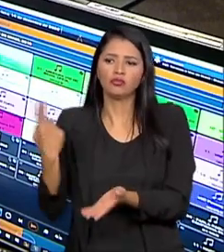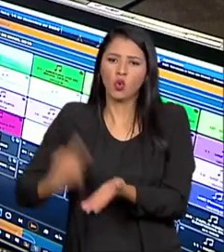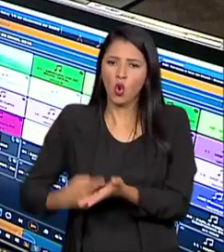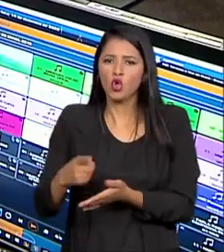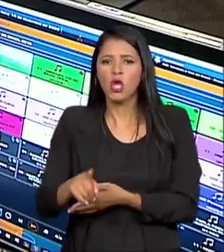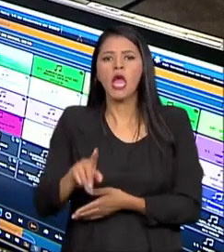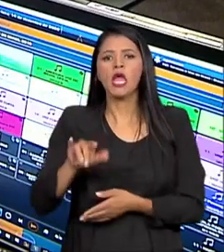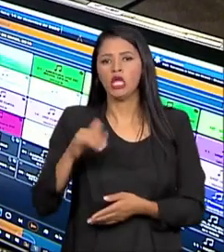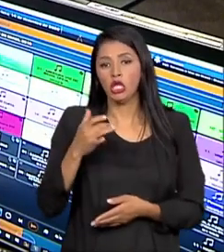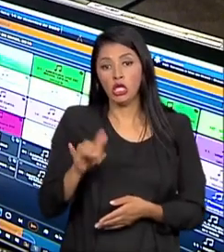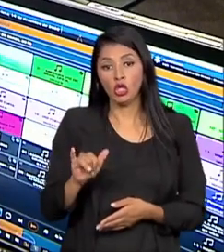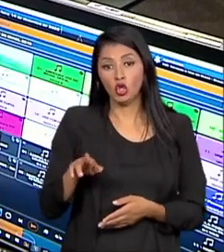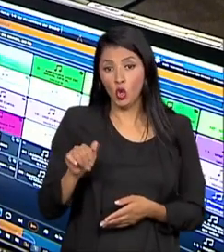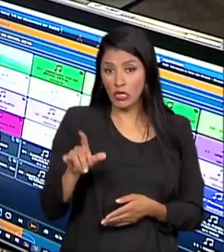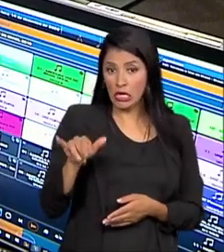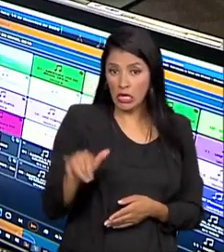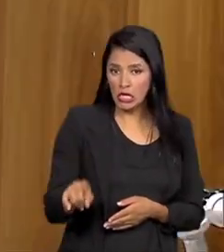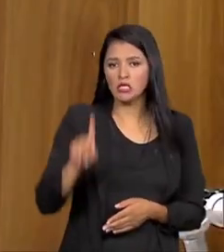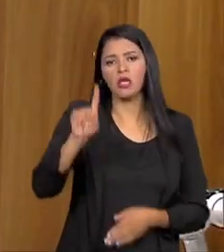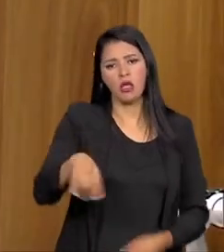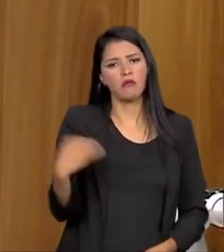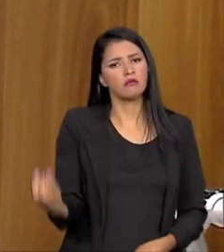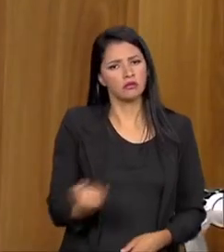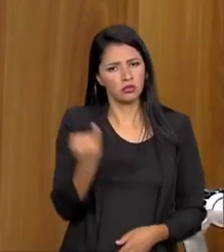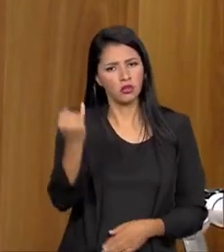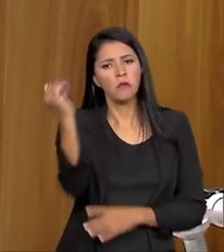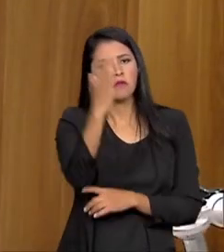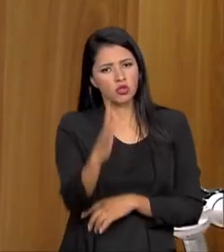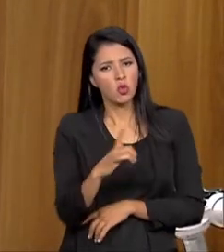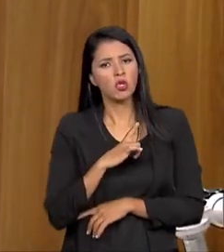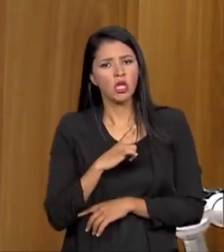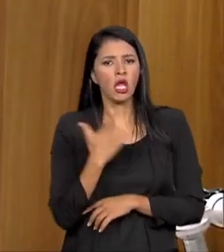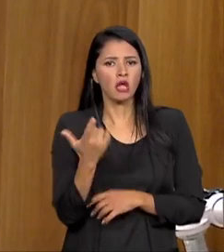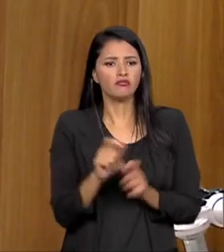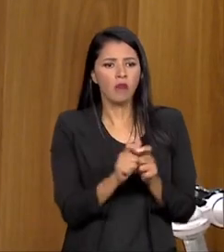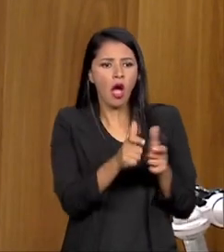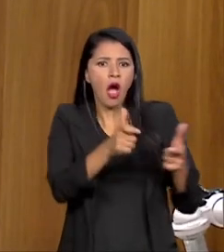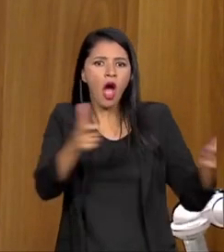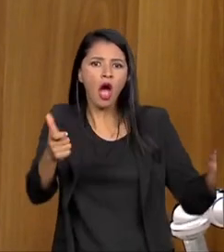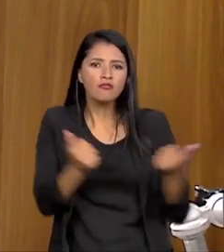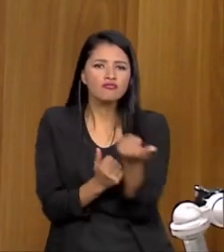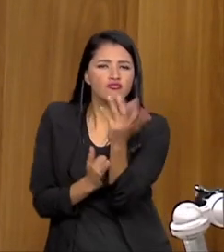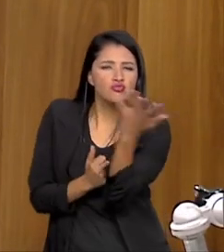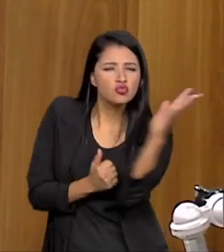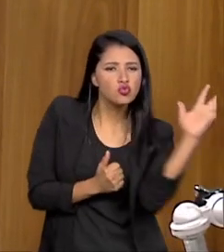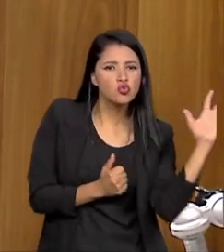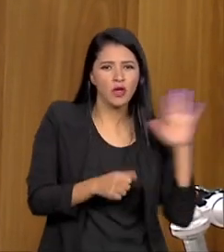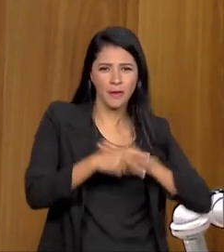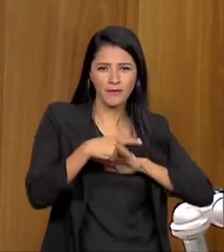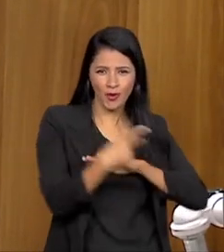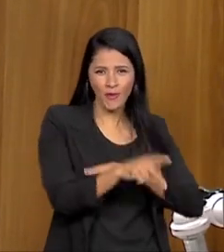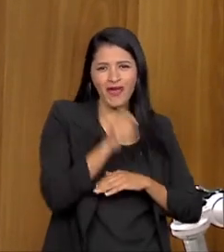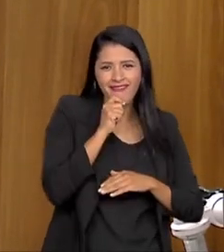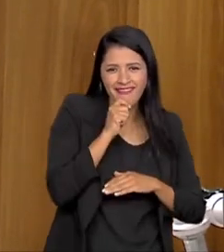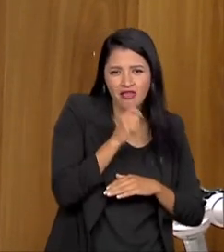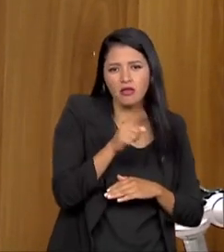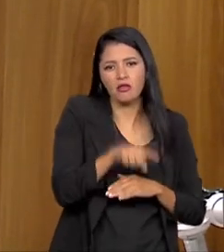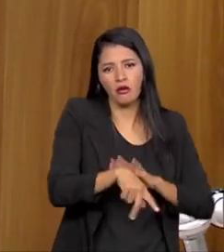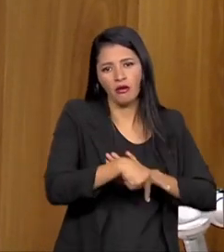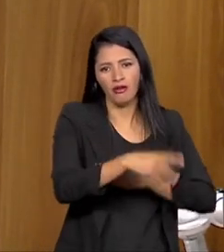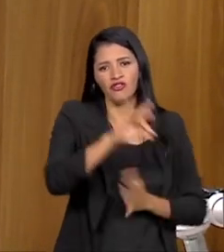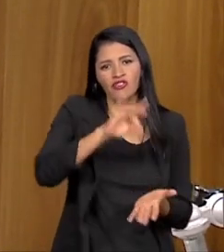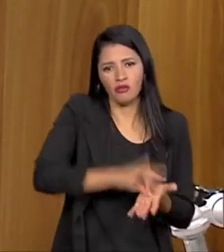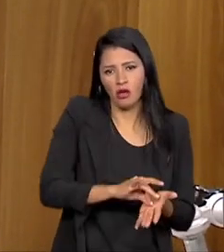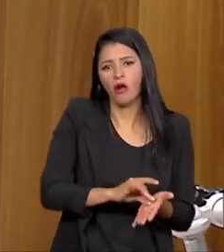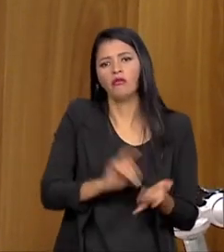e isso é bastante importante o Brasil tem aí uma vasta área de Floresta Nativa de vegetação nativa e junto com esse país nós podemos criar